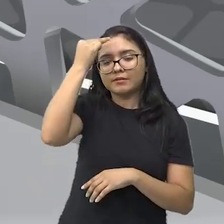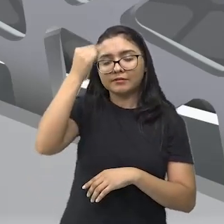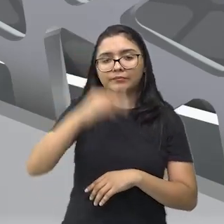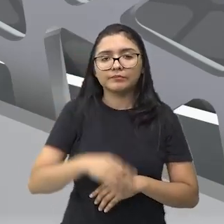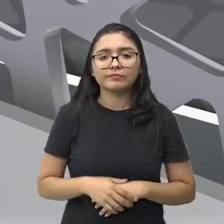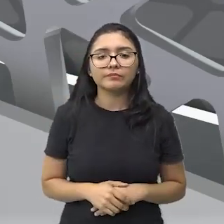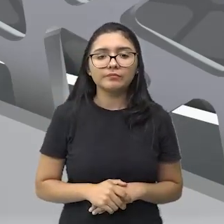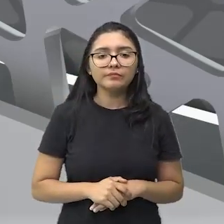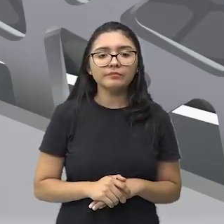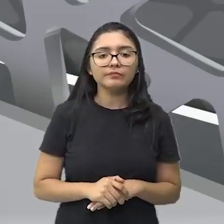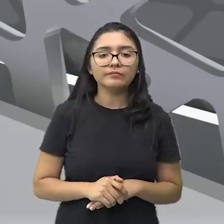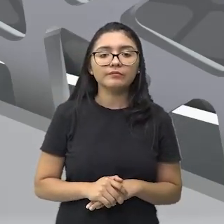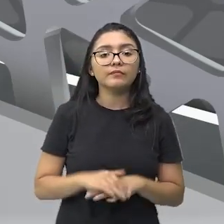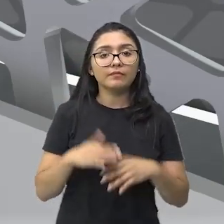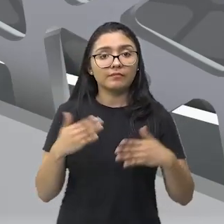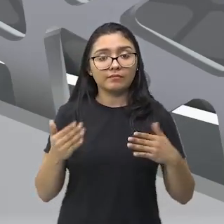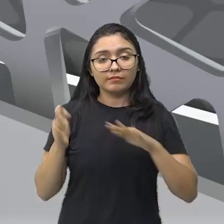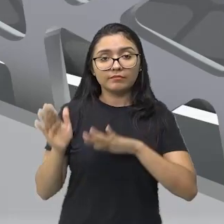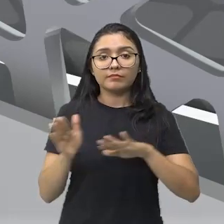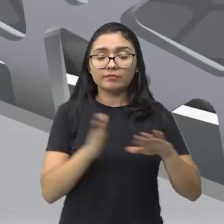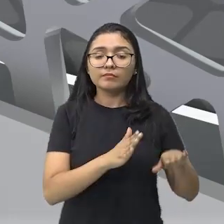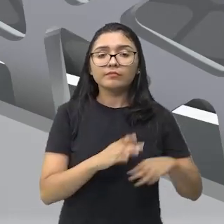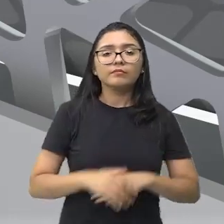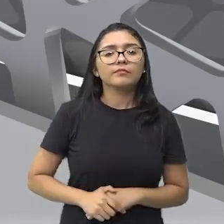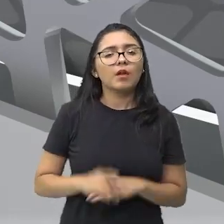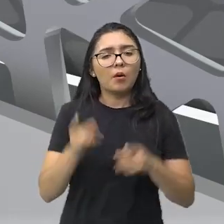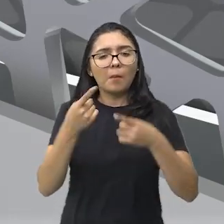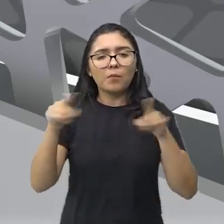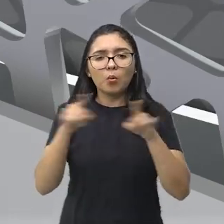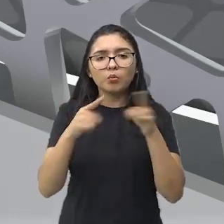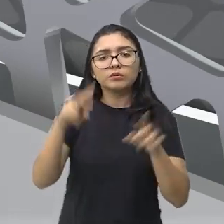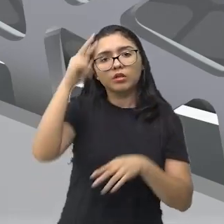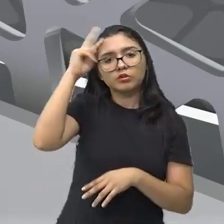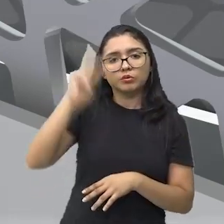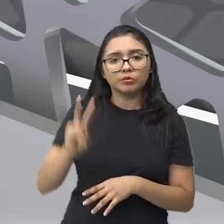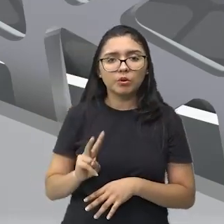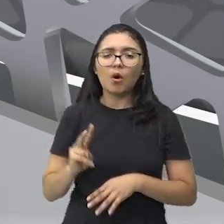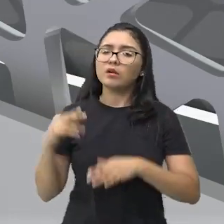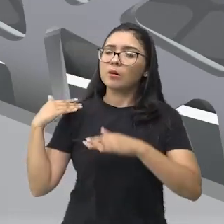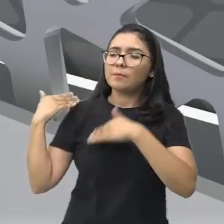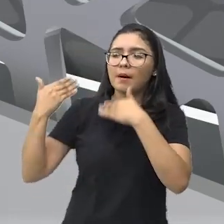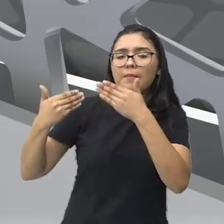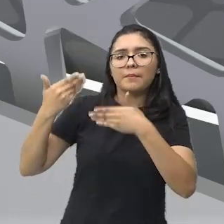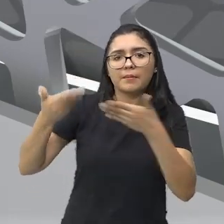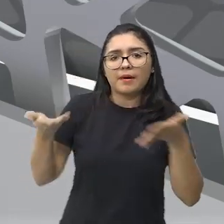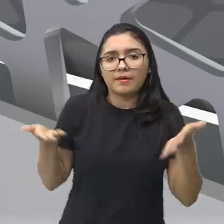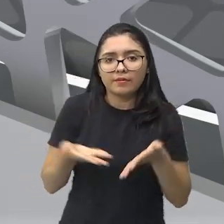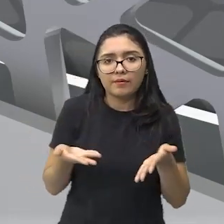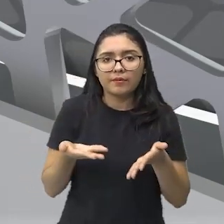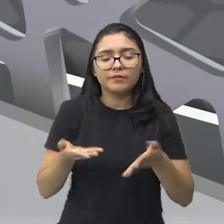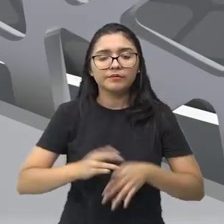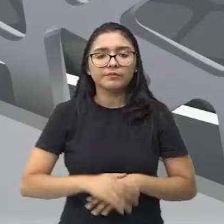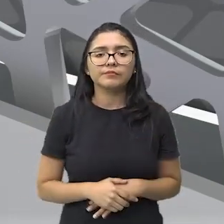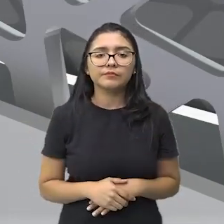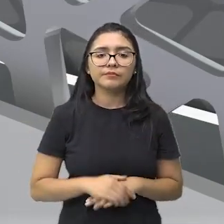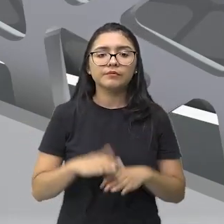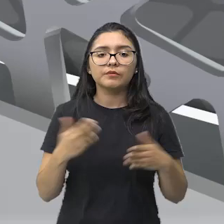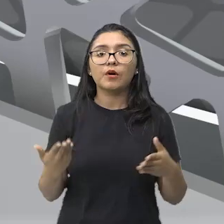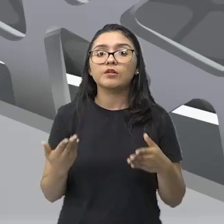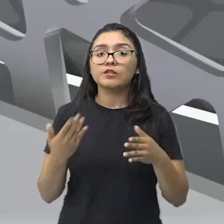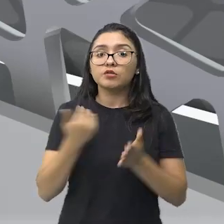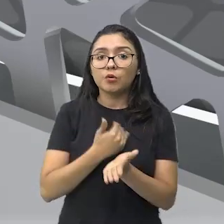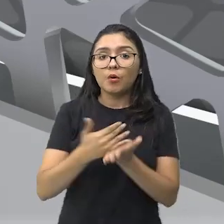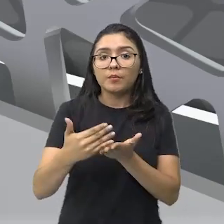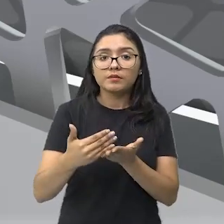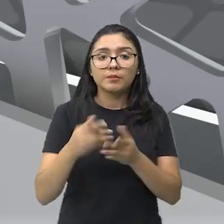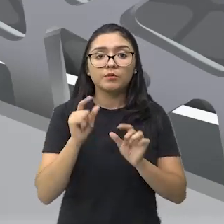para vocês. E aí, falando sobre a música, sobre sua história, essa trajetória que aconteceu da música, nós adentramos